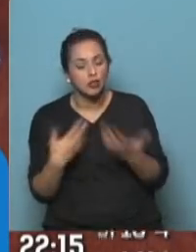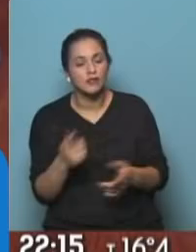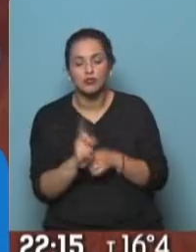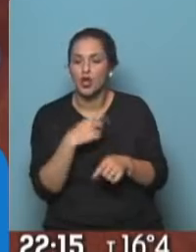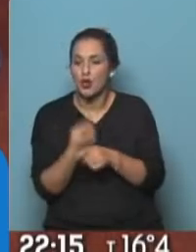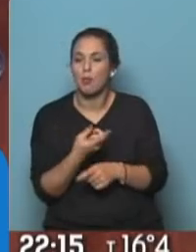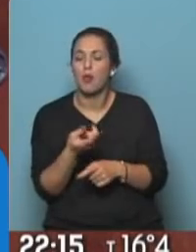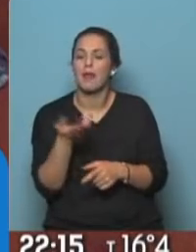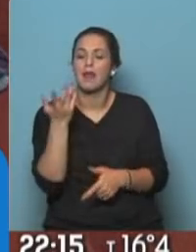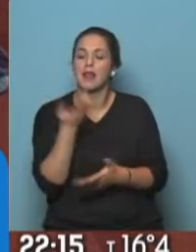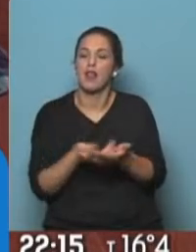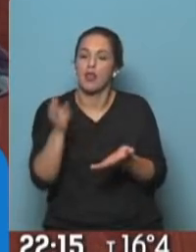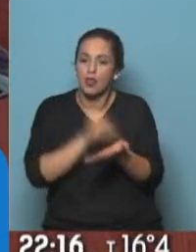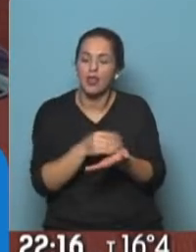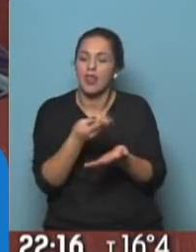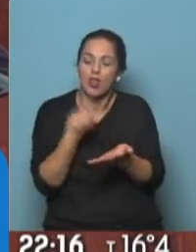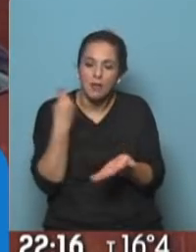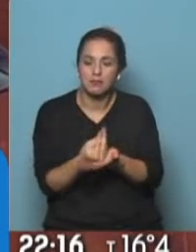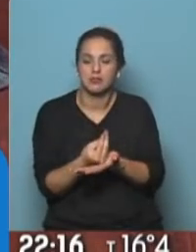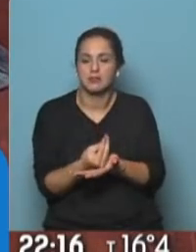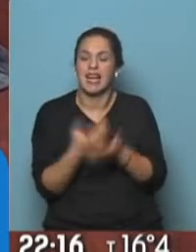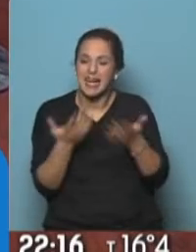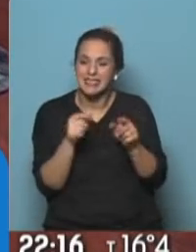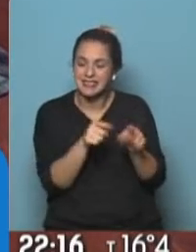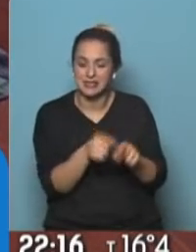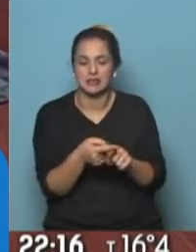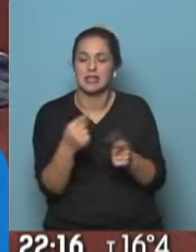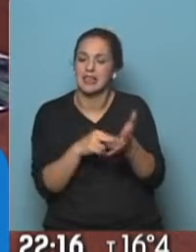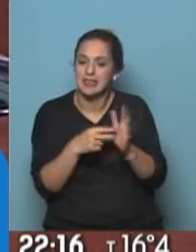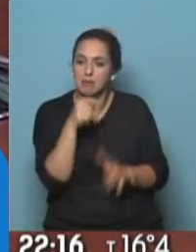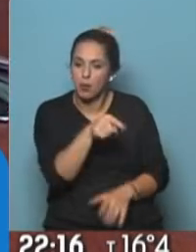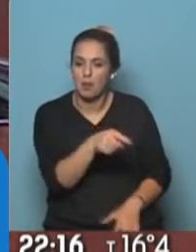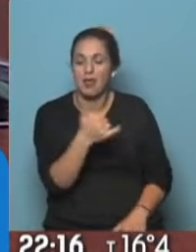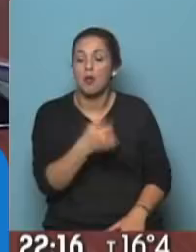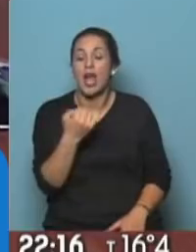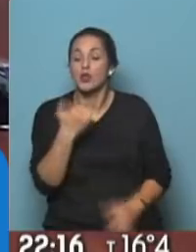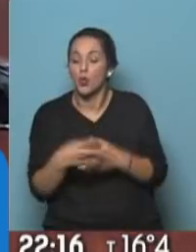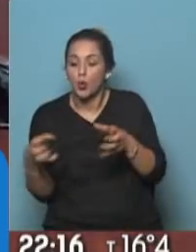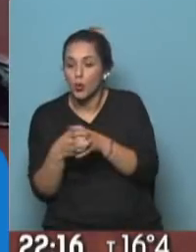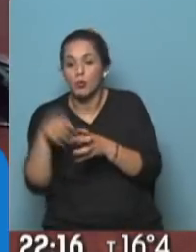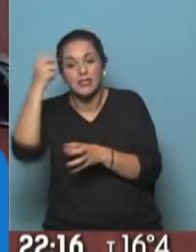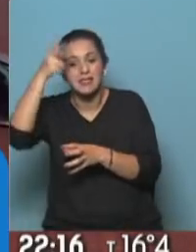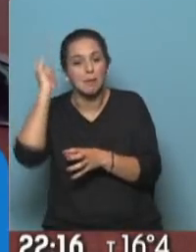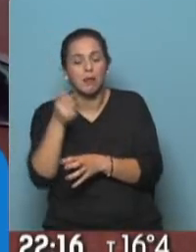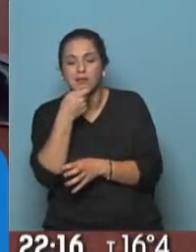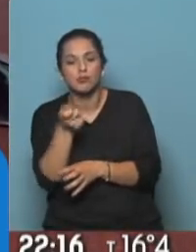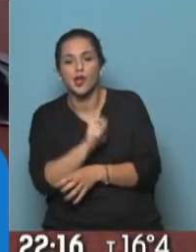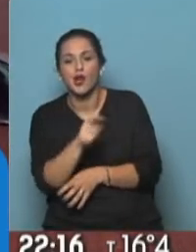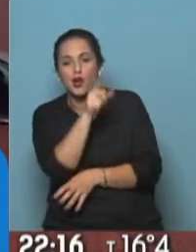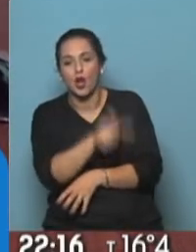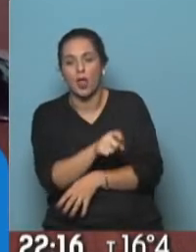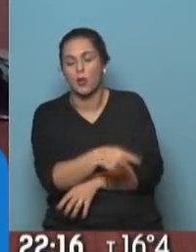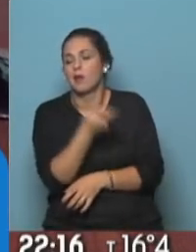ser reelecto, por exemplo, não? Então, essa é a dúvida, a dificuldade dele. Há um setor de São Paulo que não lo quer.